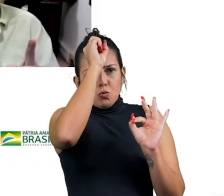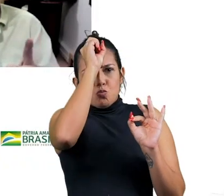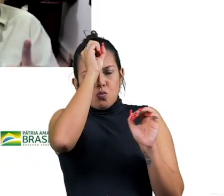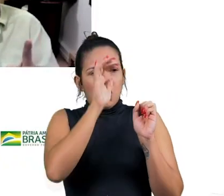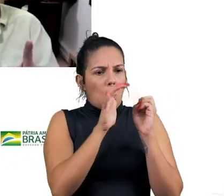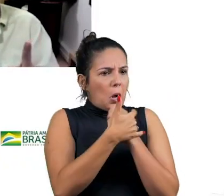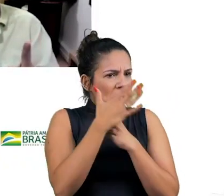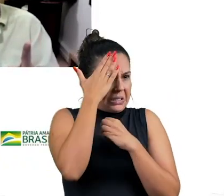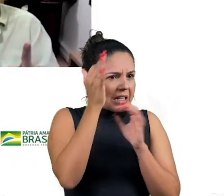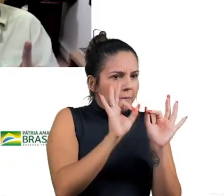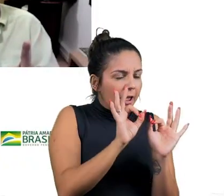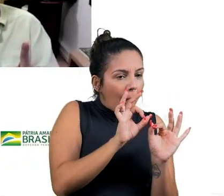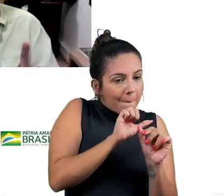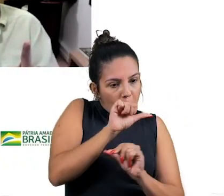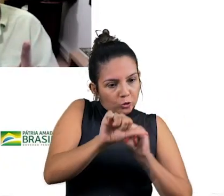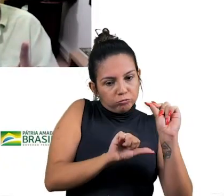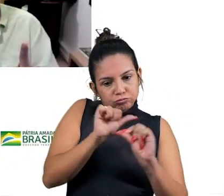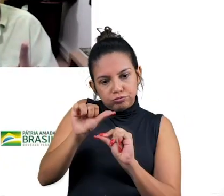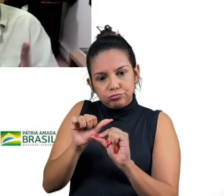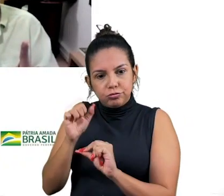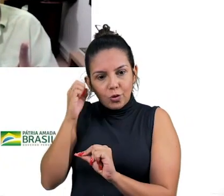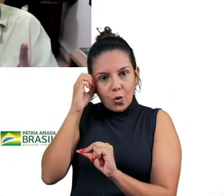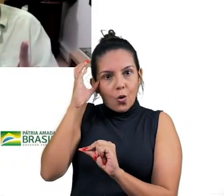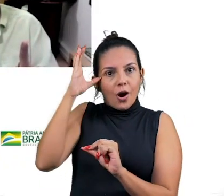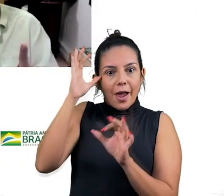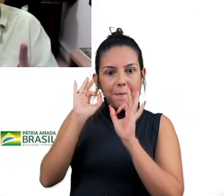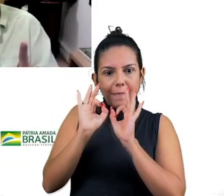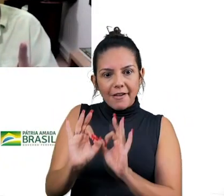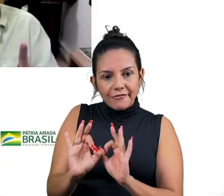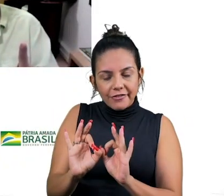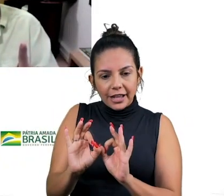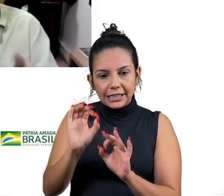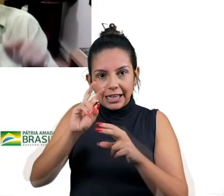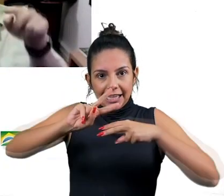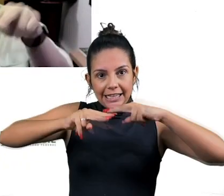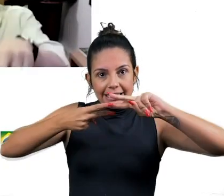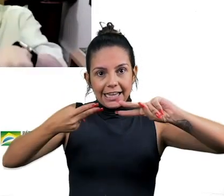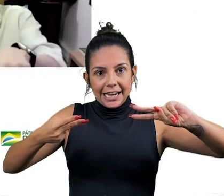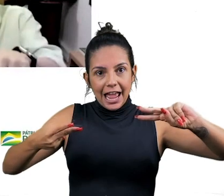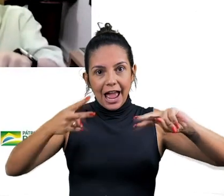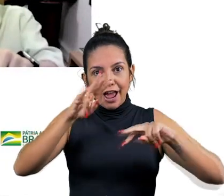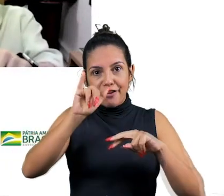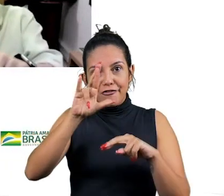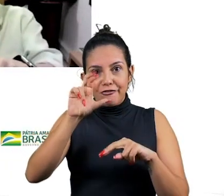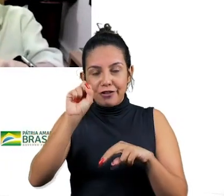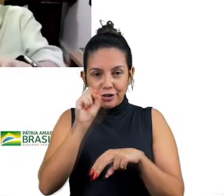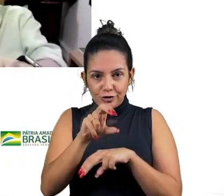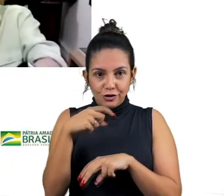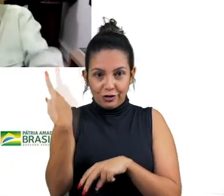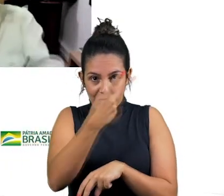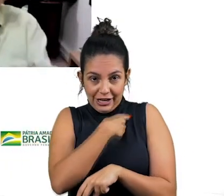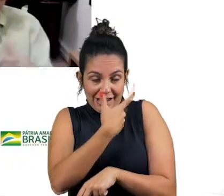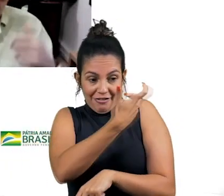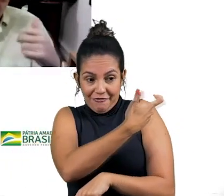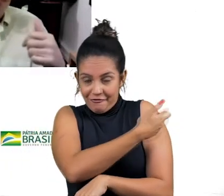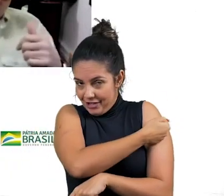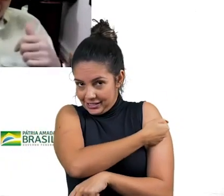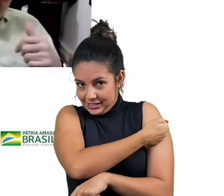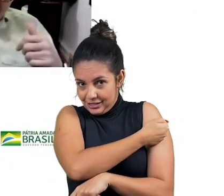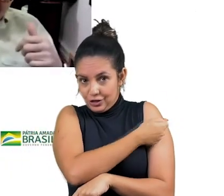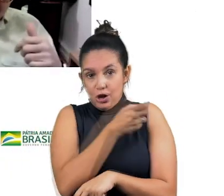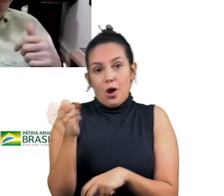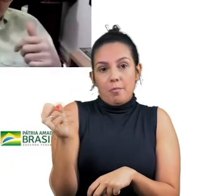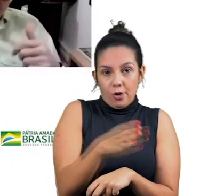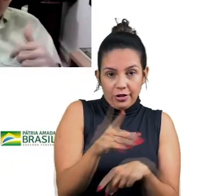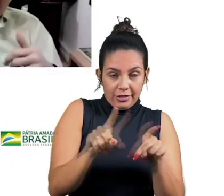doença para o conhecimento perfeito do DNA do vírus, porque a vacina, tanto da